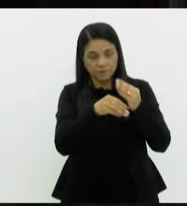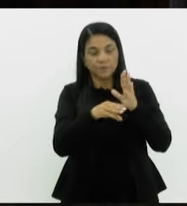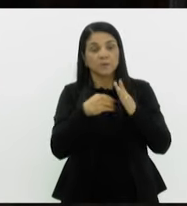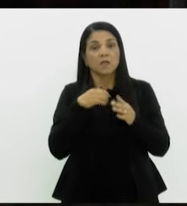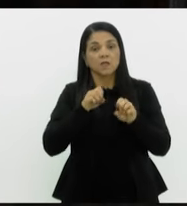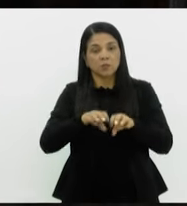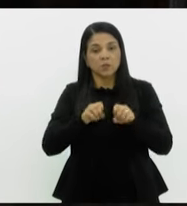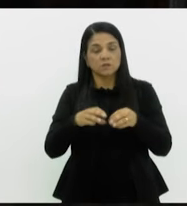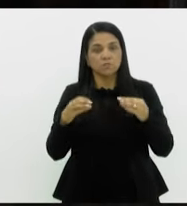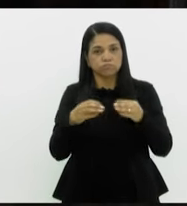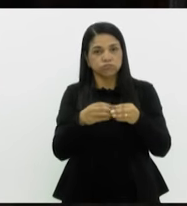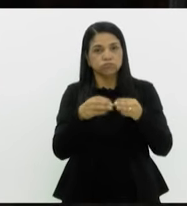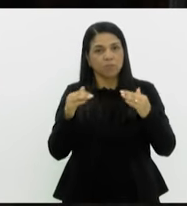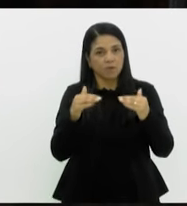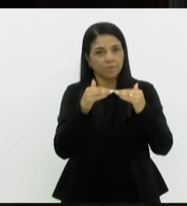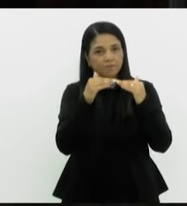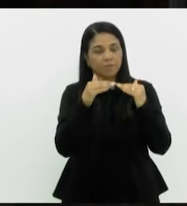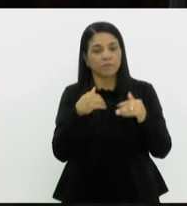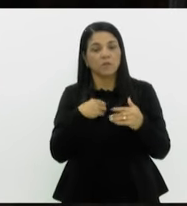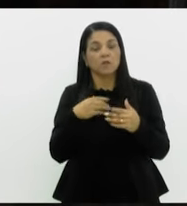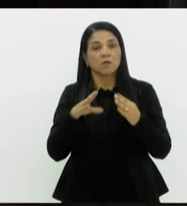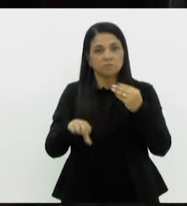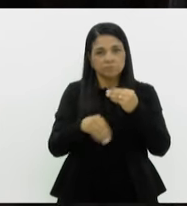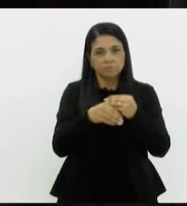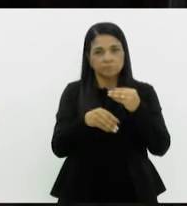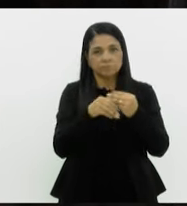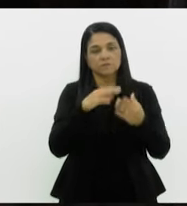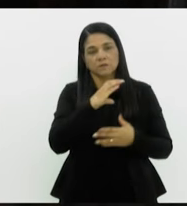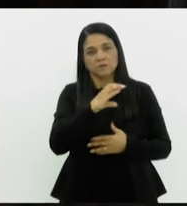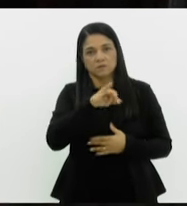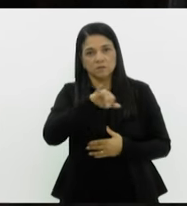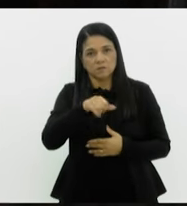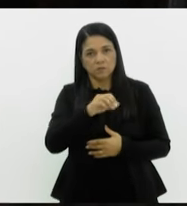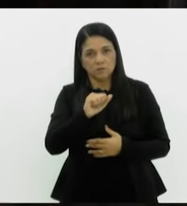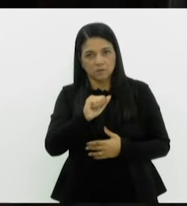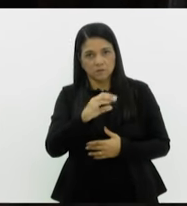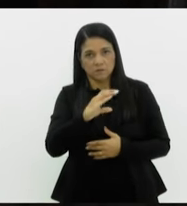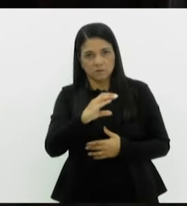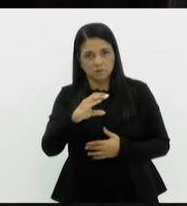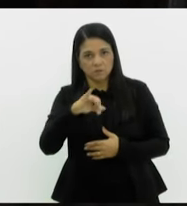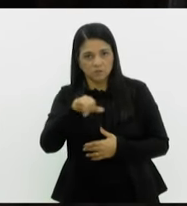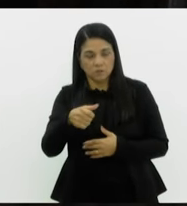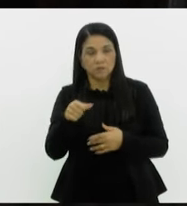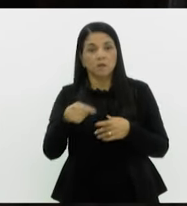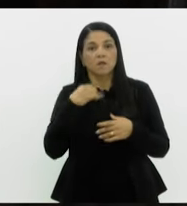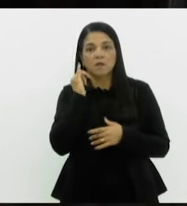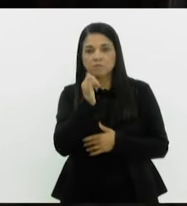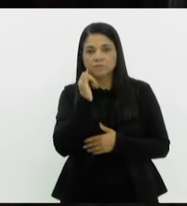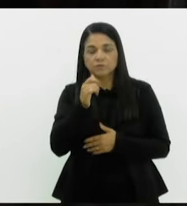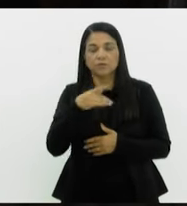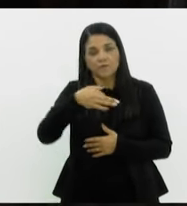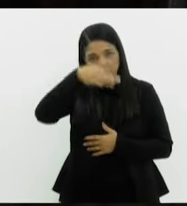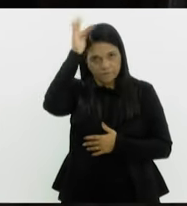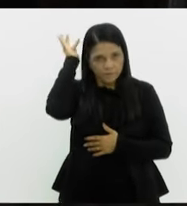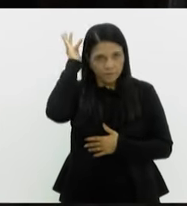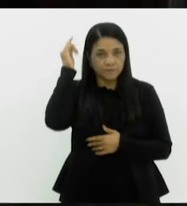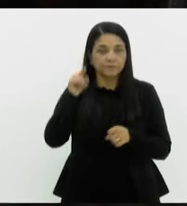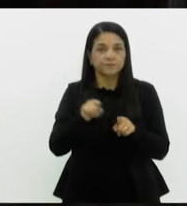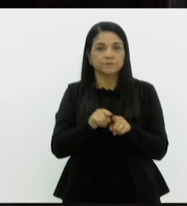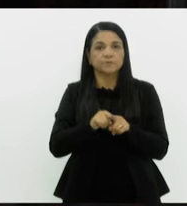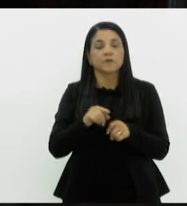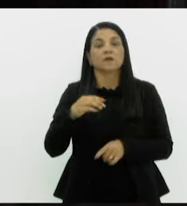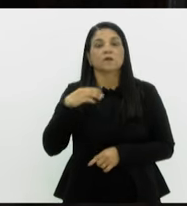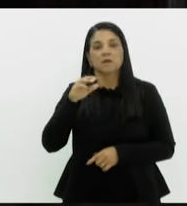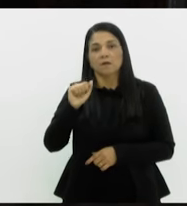educação favorável, com as emendas da Comissão de Constituição e Justiça. Relatores, deputado Fred Pacheco e Alan